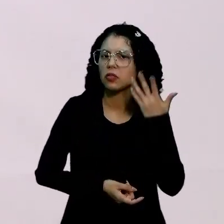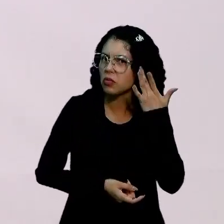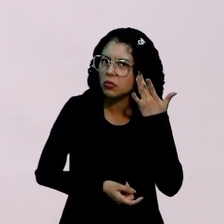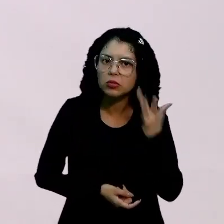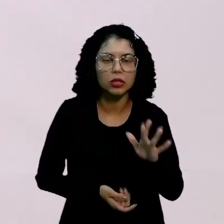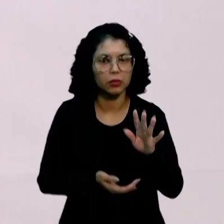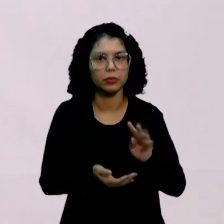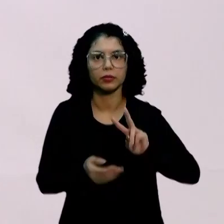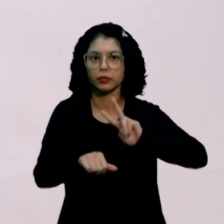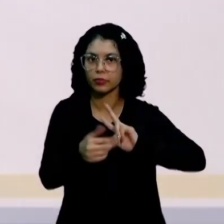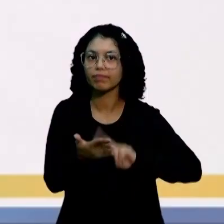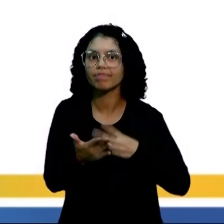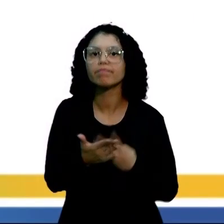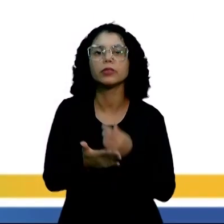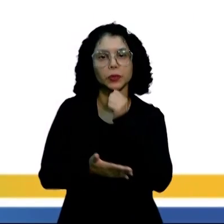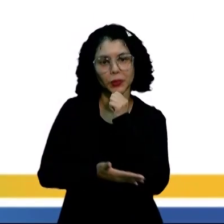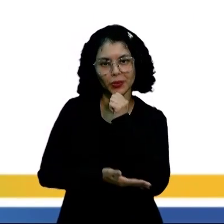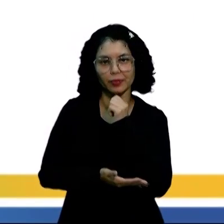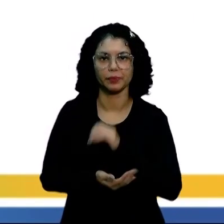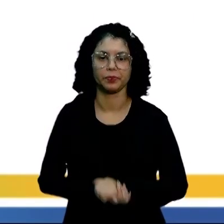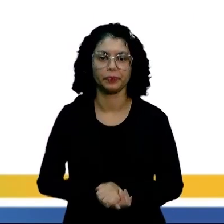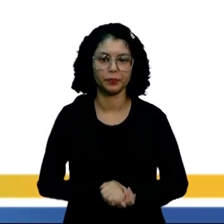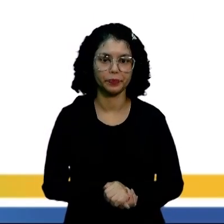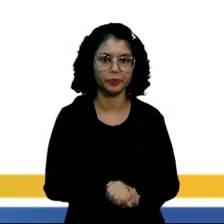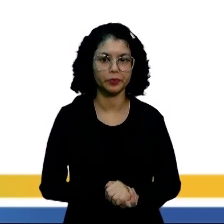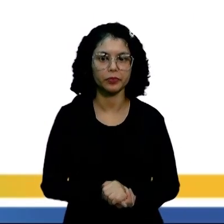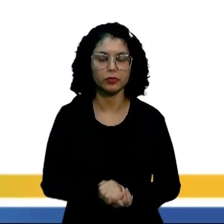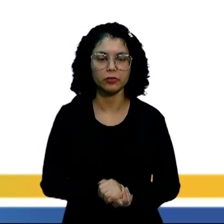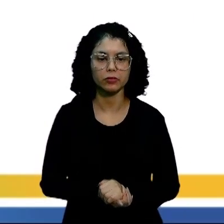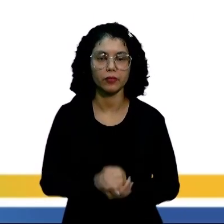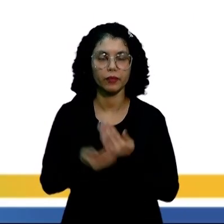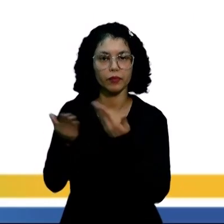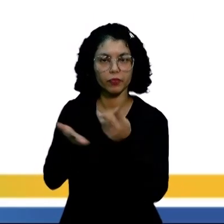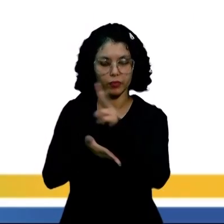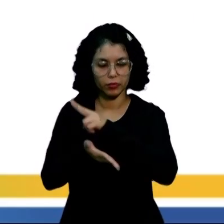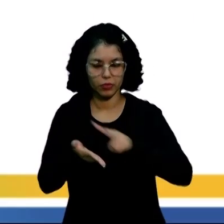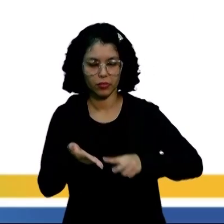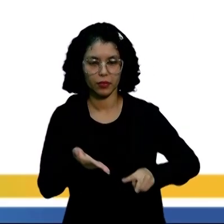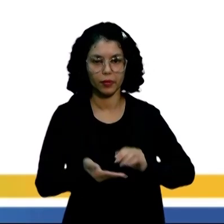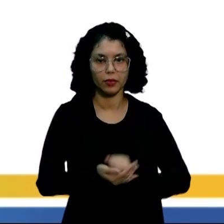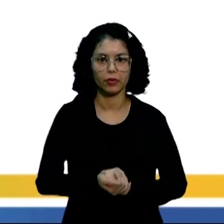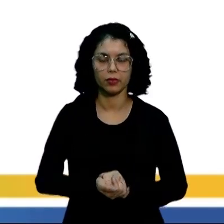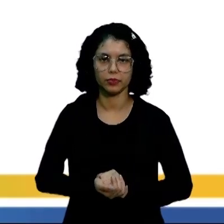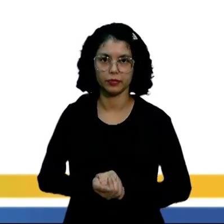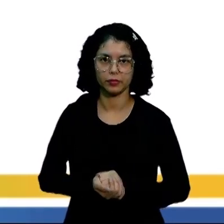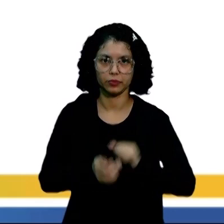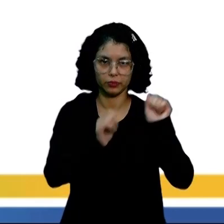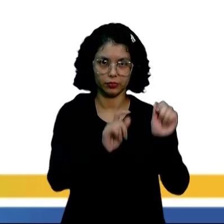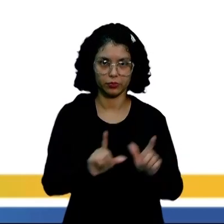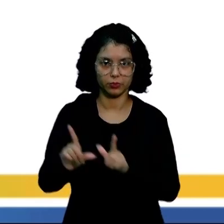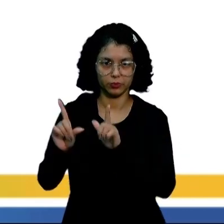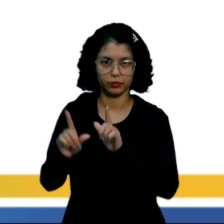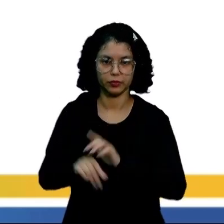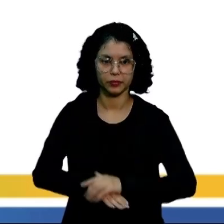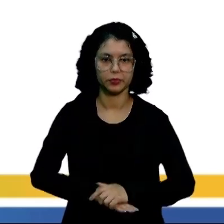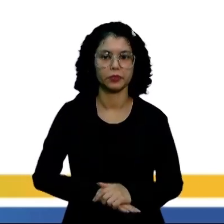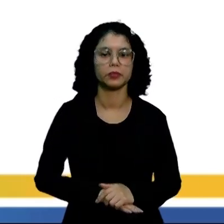em mãos, ok? Vamos fazer a leitura do texto em inglês, acompanhem comigo,